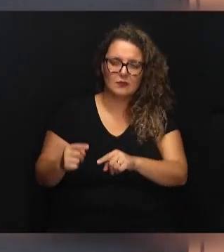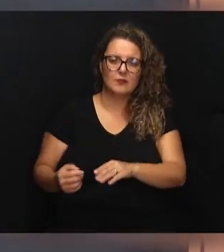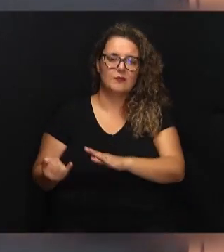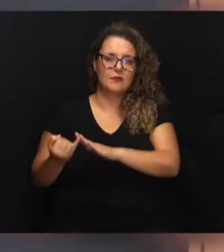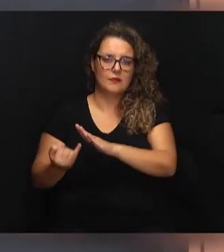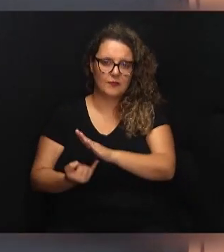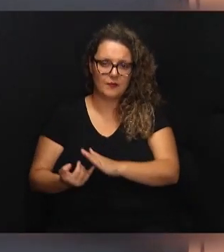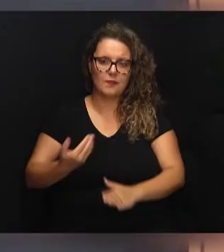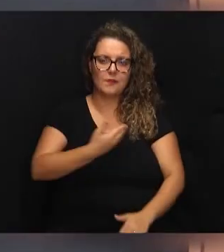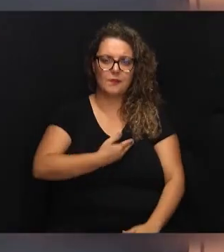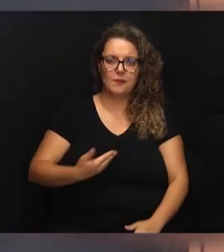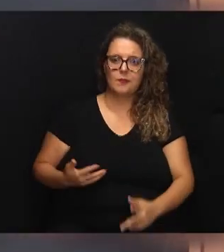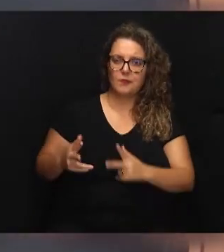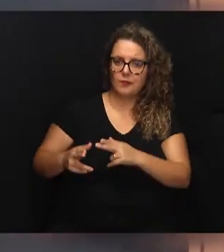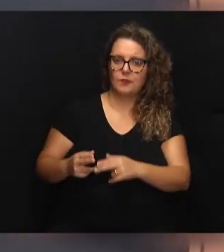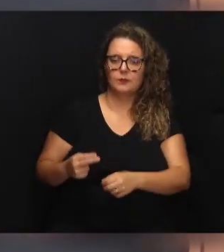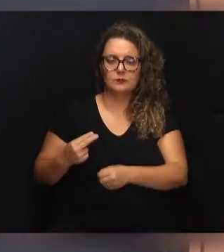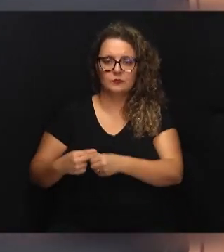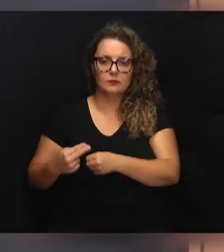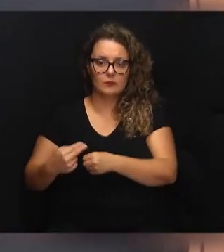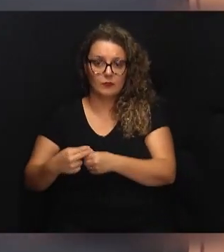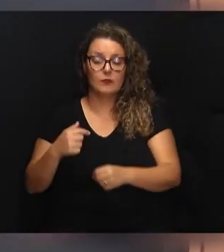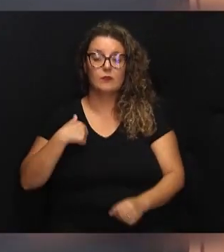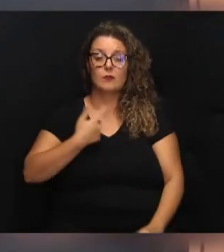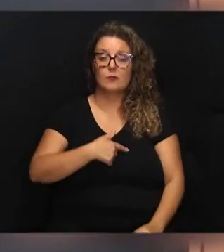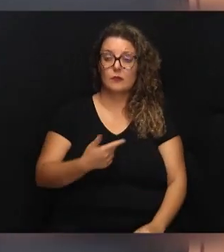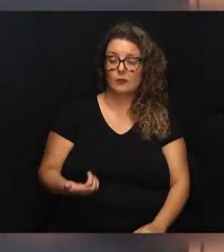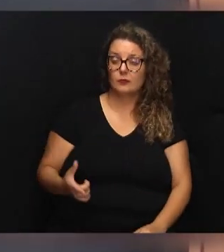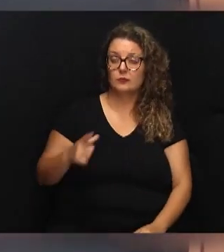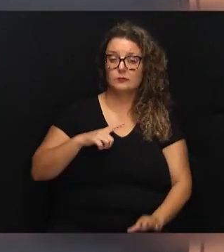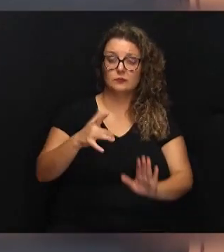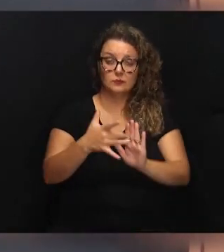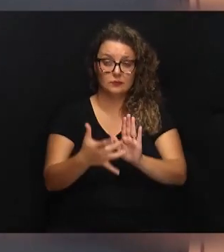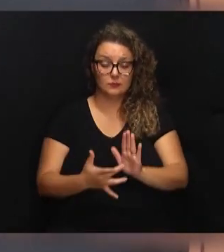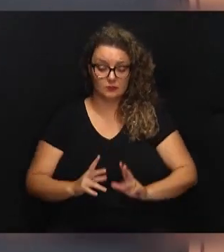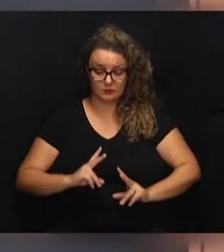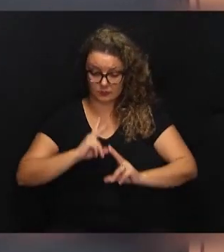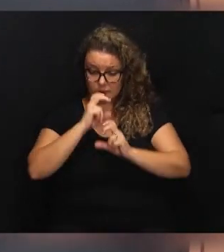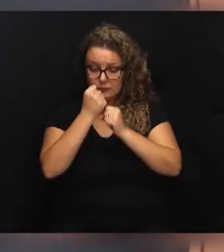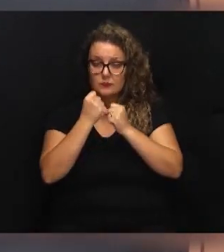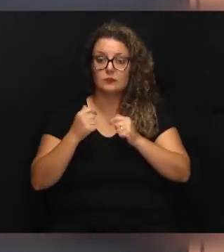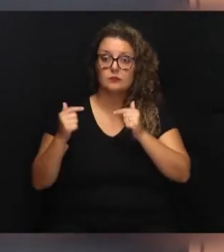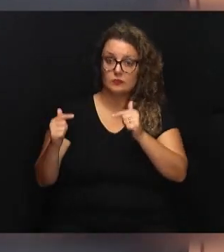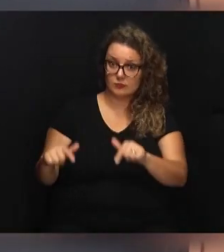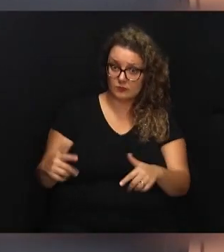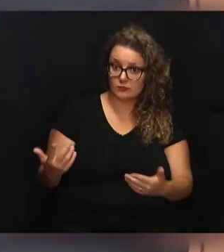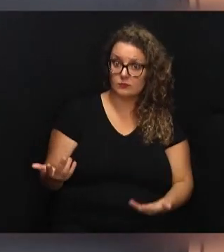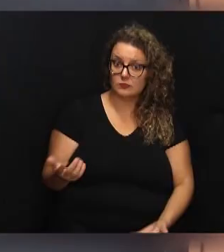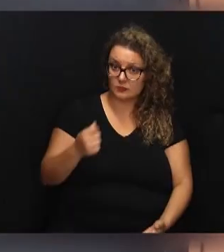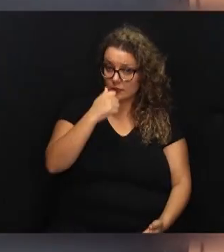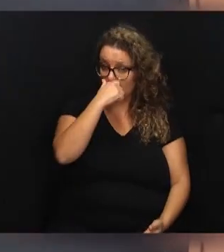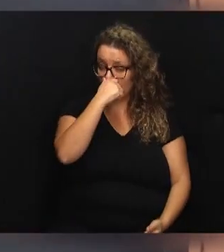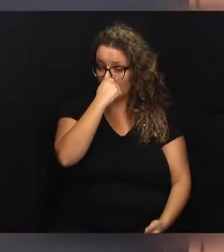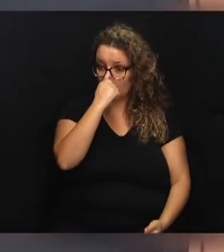pública como a Unicamp. A Unicamp, nós temos que nos pautar em fortalecer aquele espaço, em trazer a Unicamp e